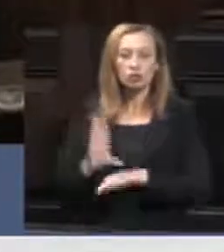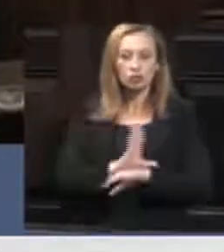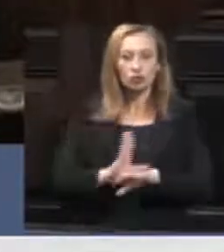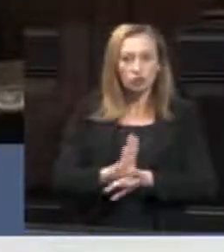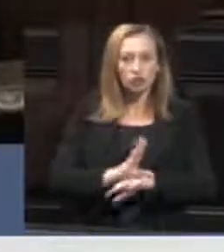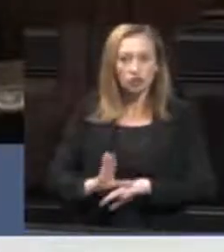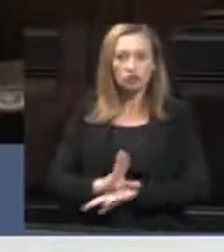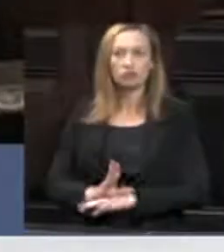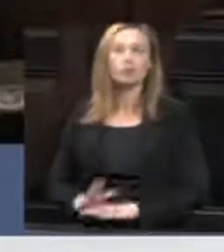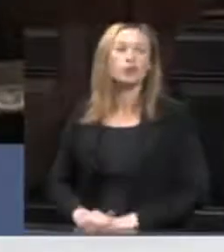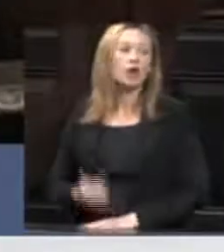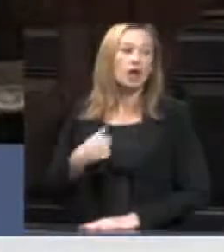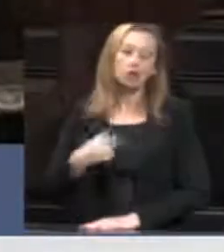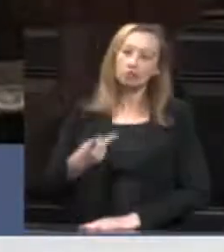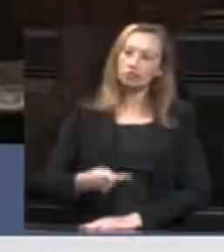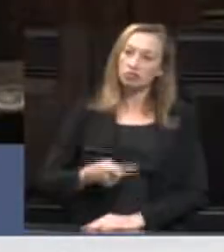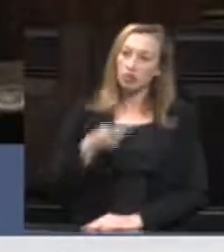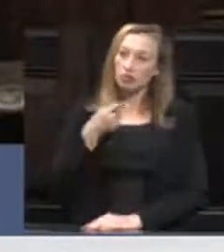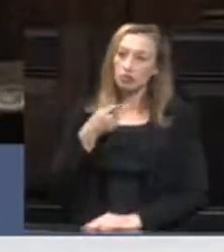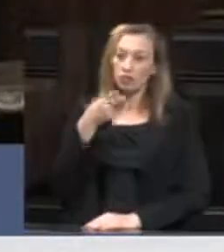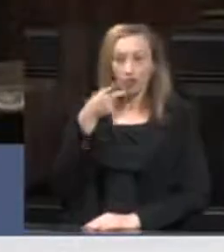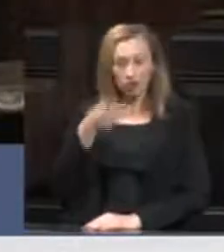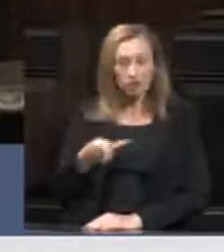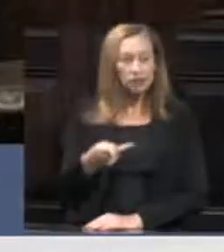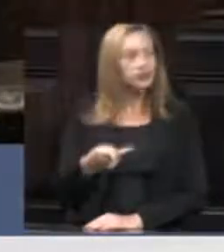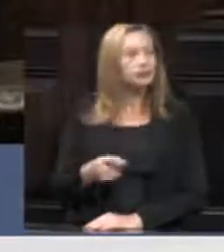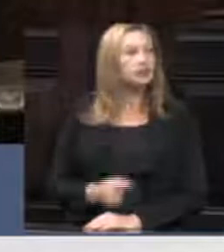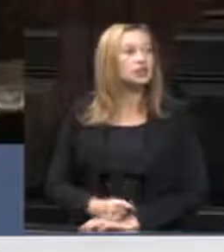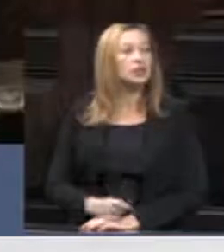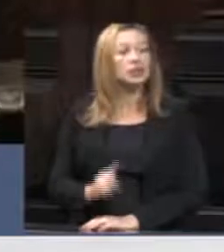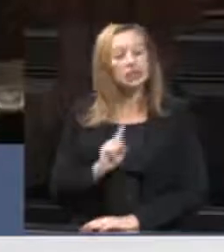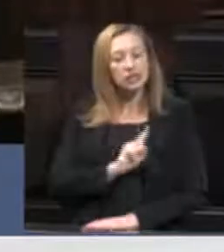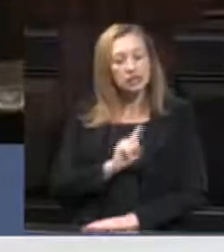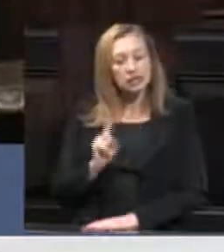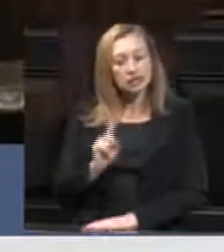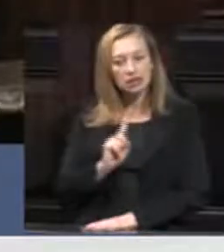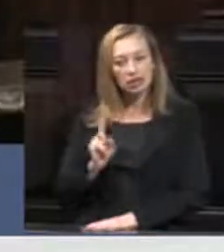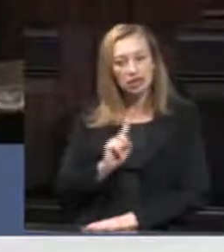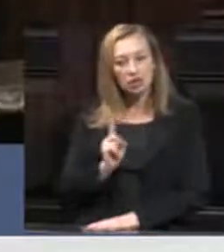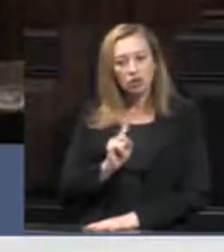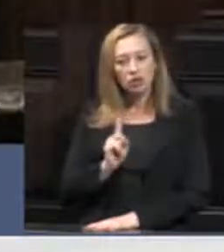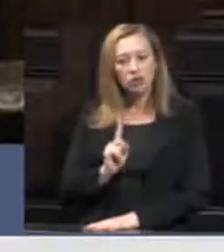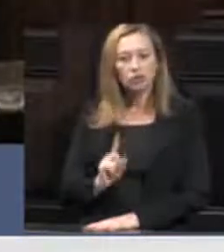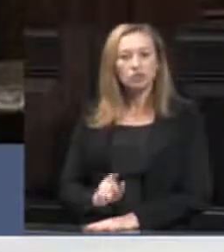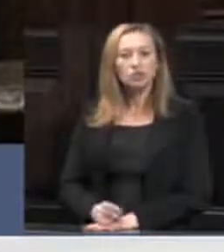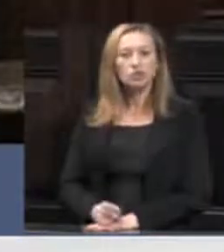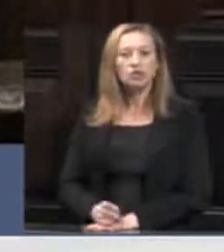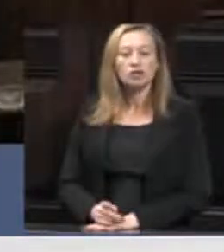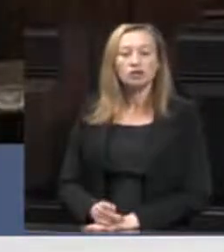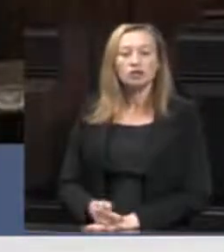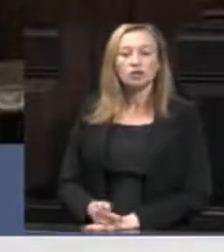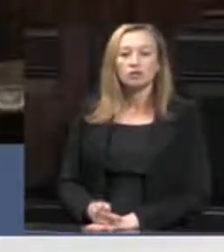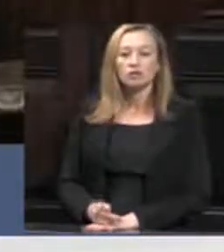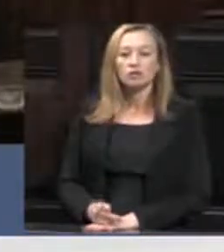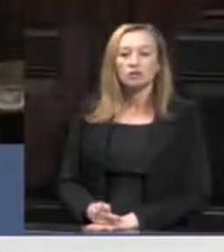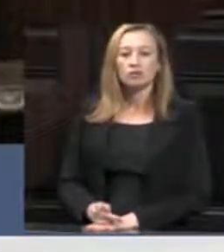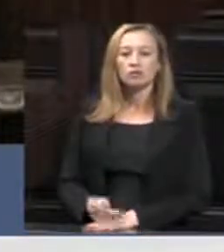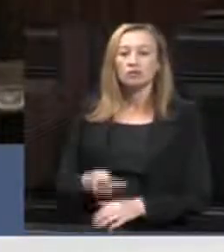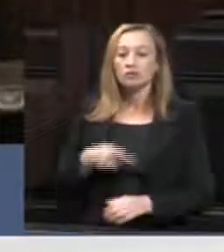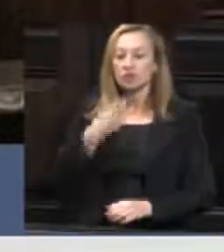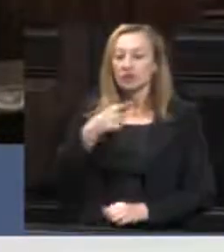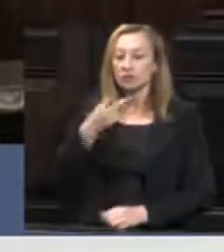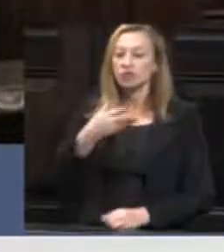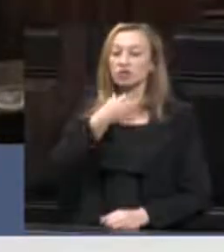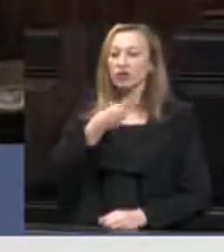essas afirmações para que a gente também não faça um falso debate. Um